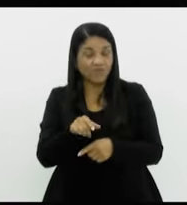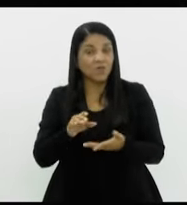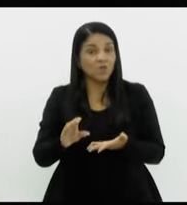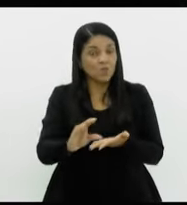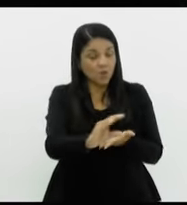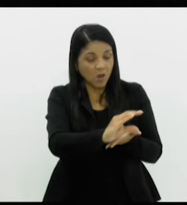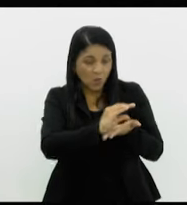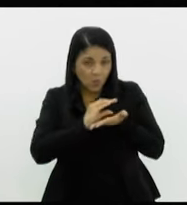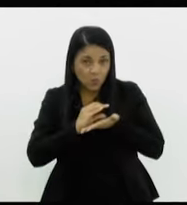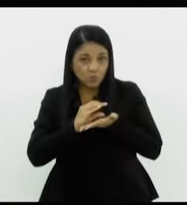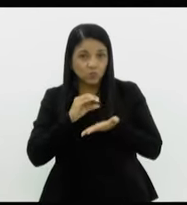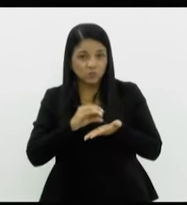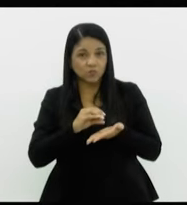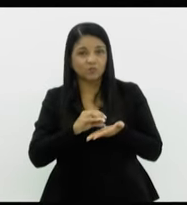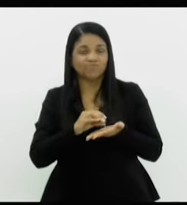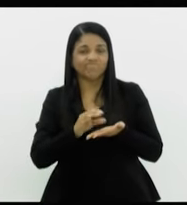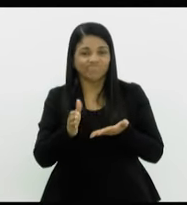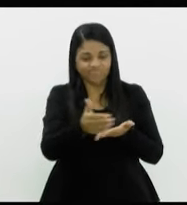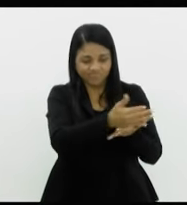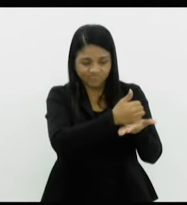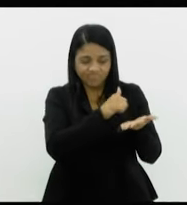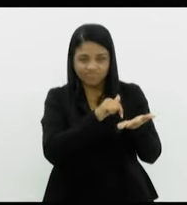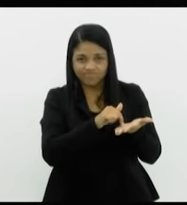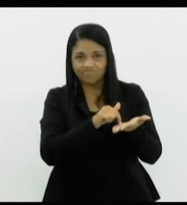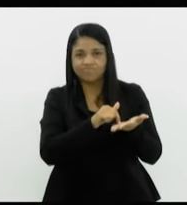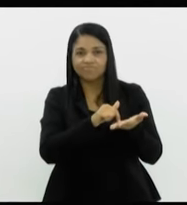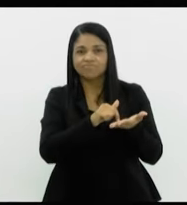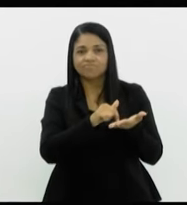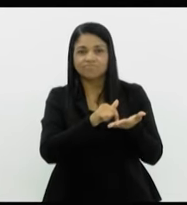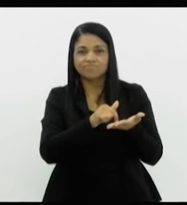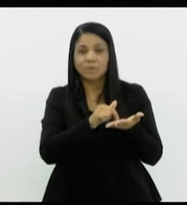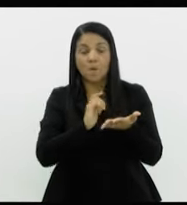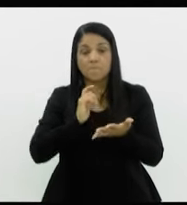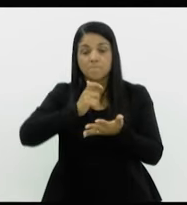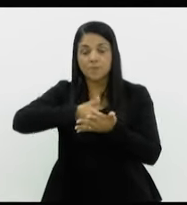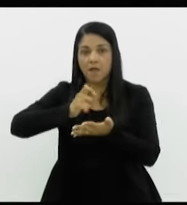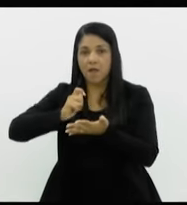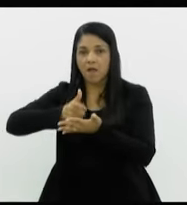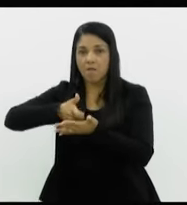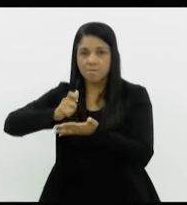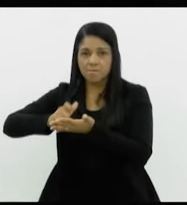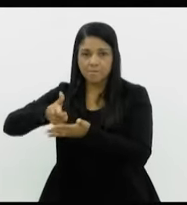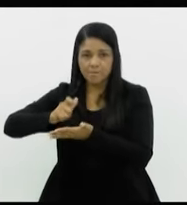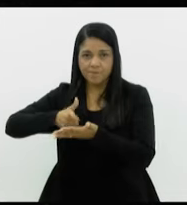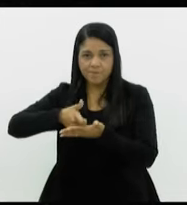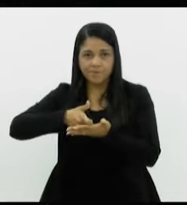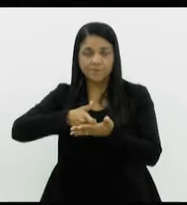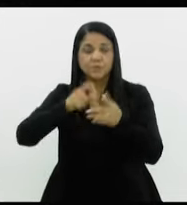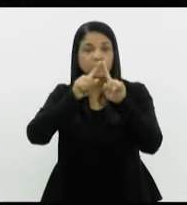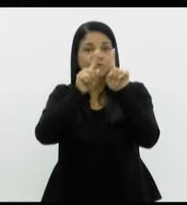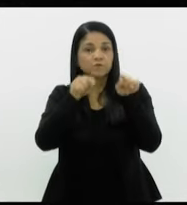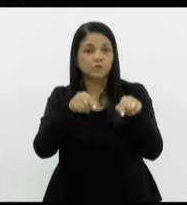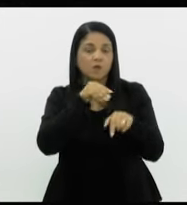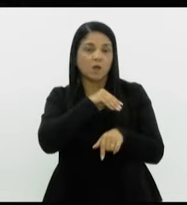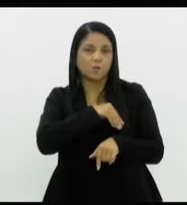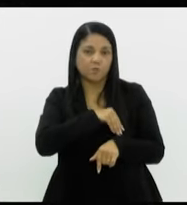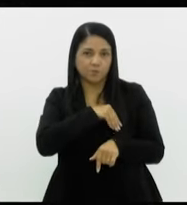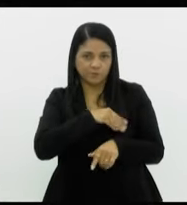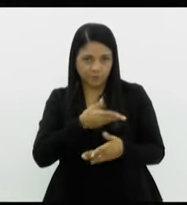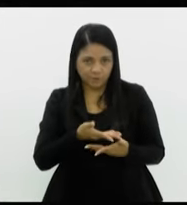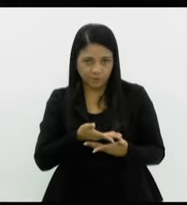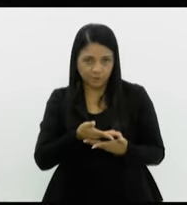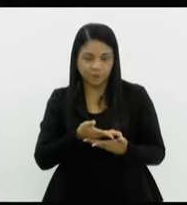que serve como lastro para pagamento do funcionalismo público, na